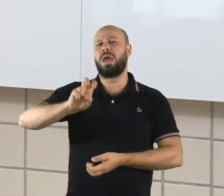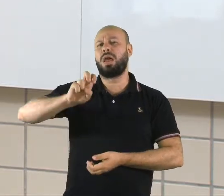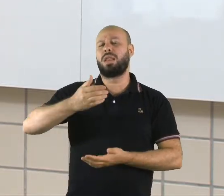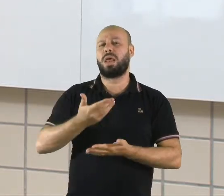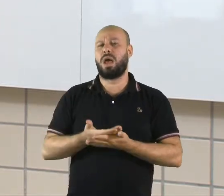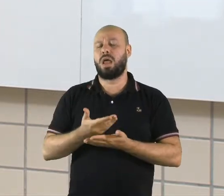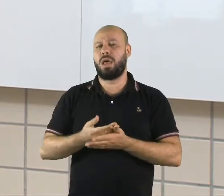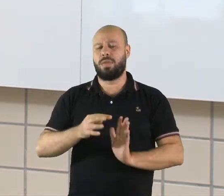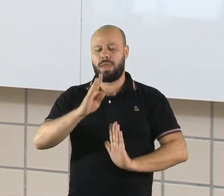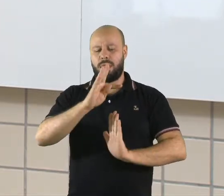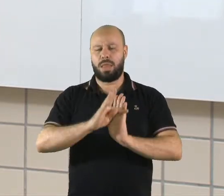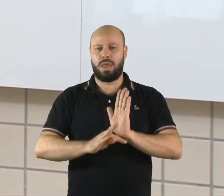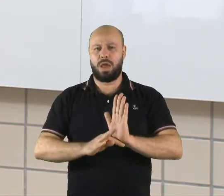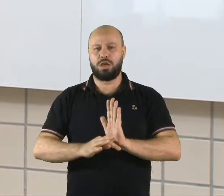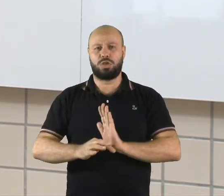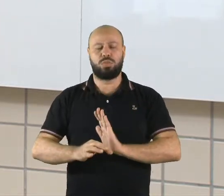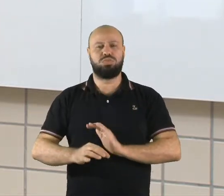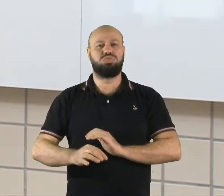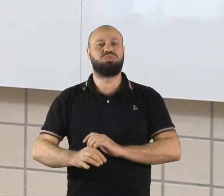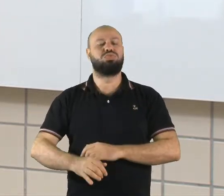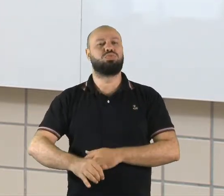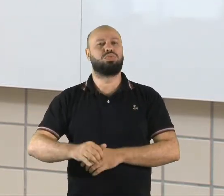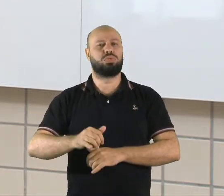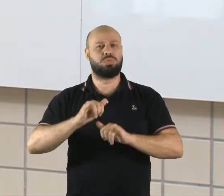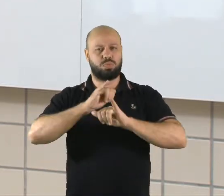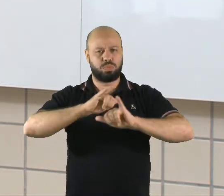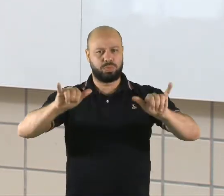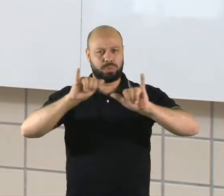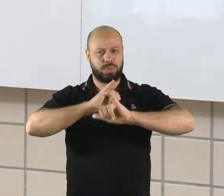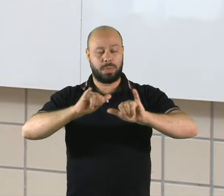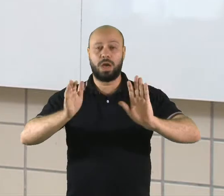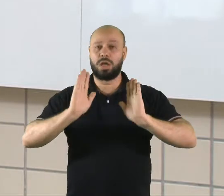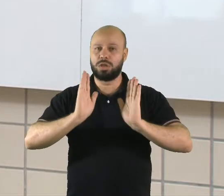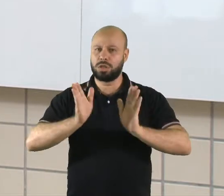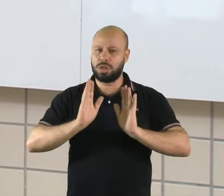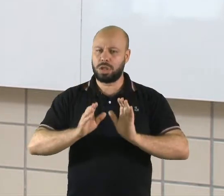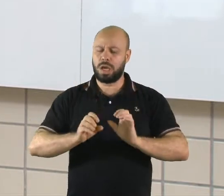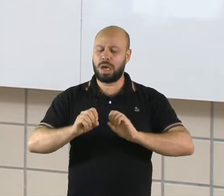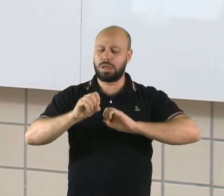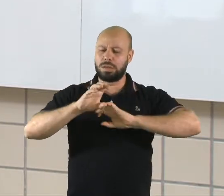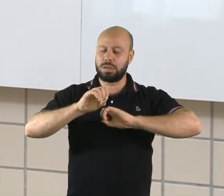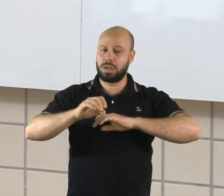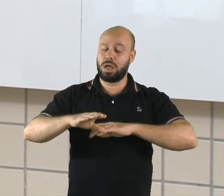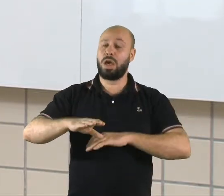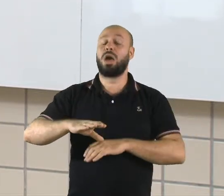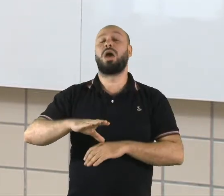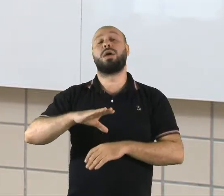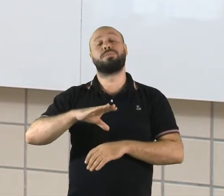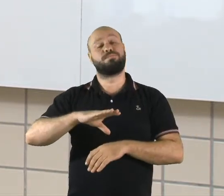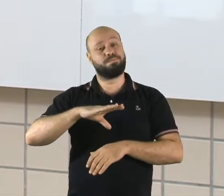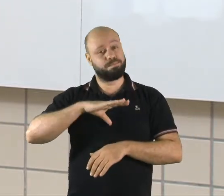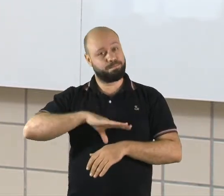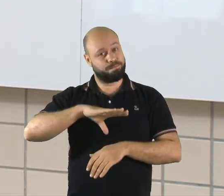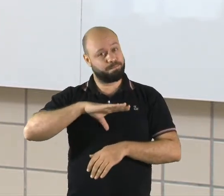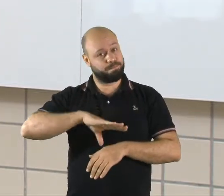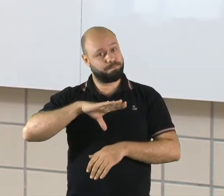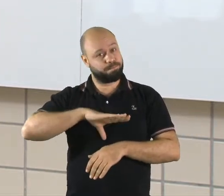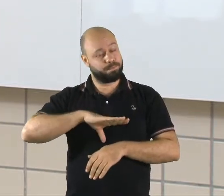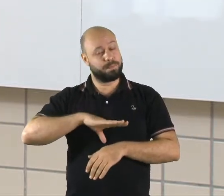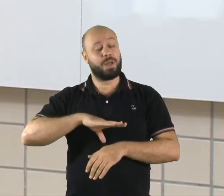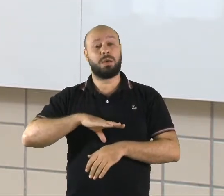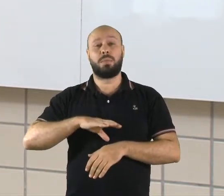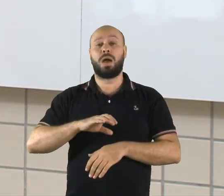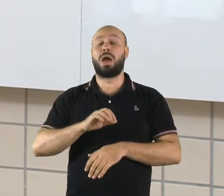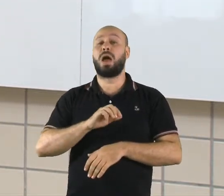texto informativo, que já foi ministrado esse assunto na aula de língua portuguesa com a professora